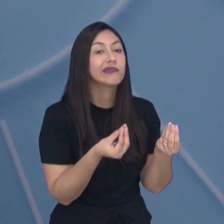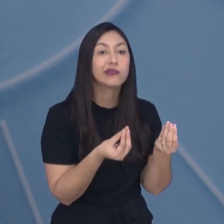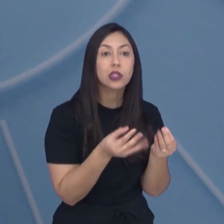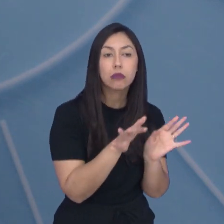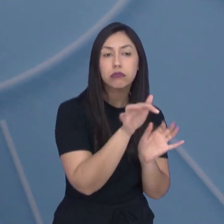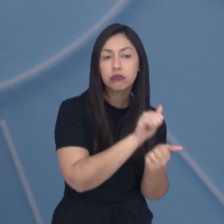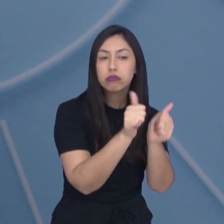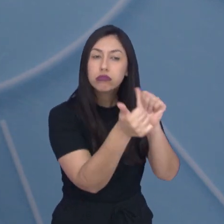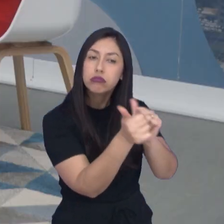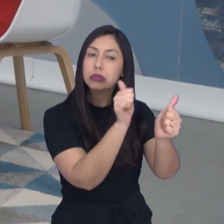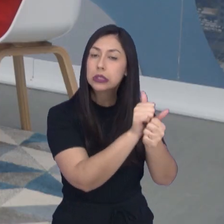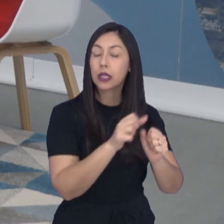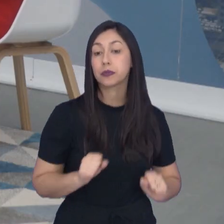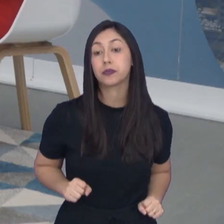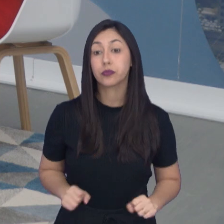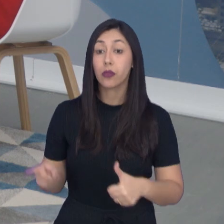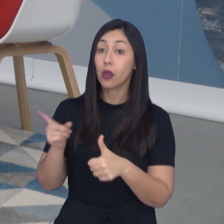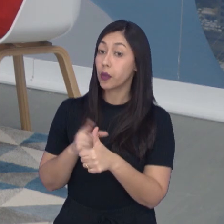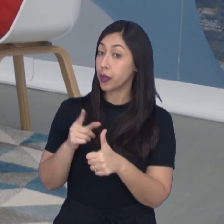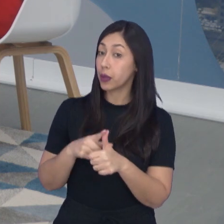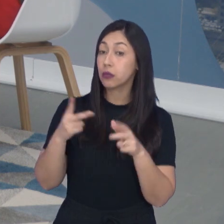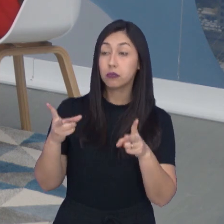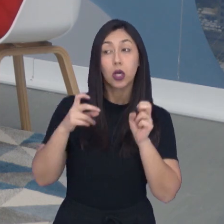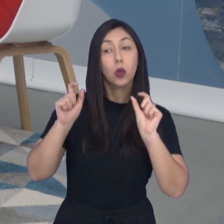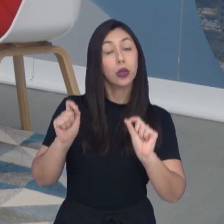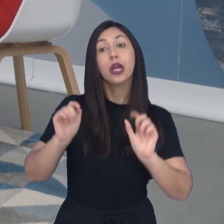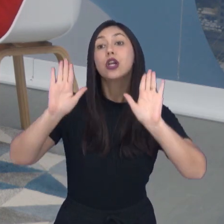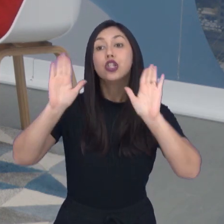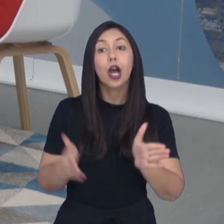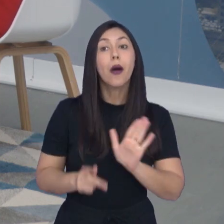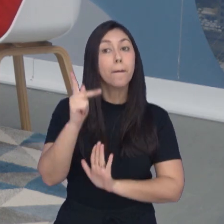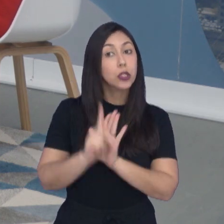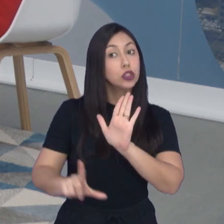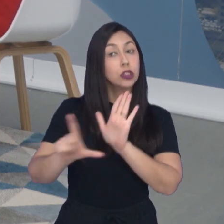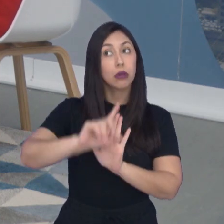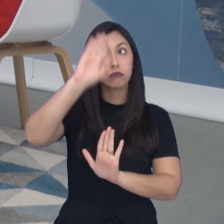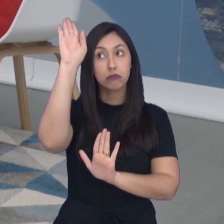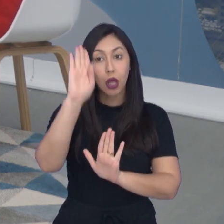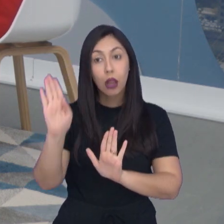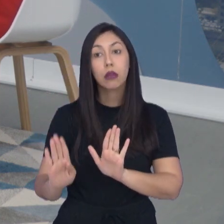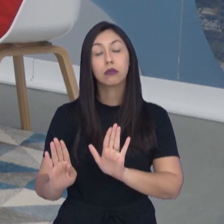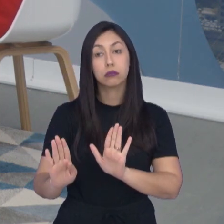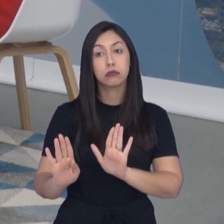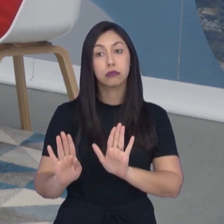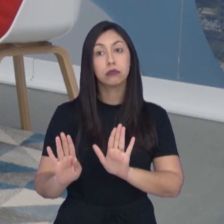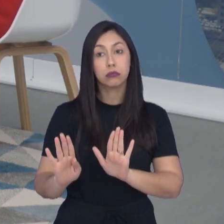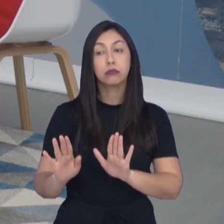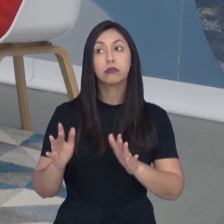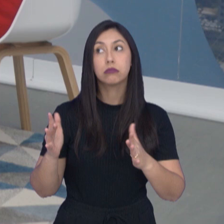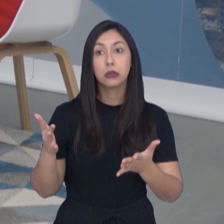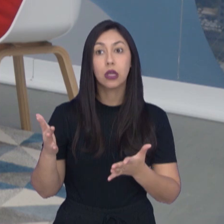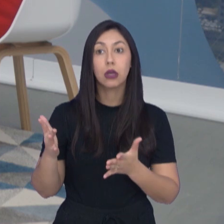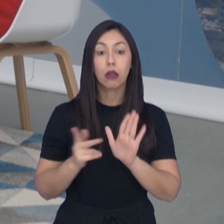nossa realidade? Primeiro, observar que a gente já tem um projeto de lei a nível nacional, né? Que ainda